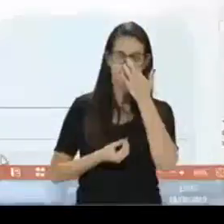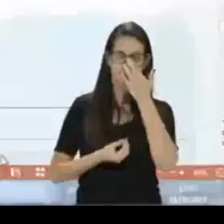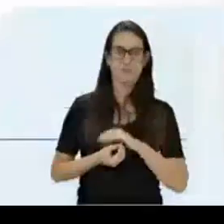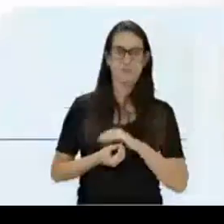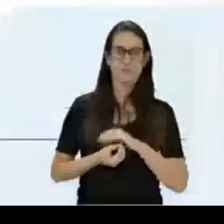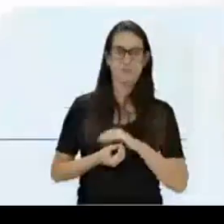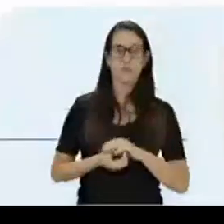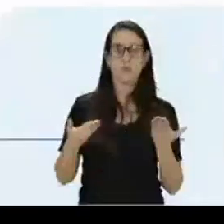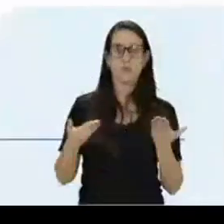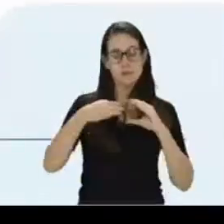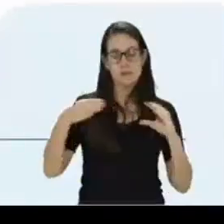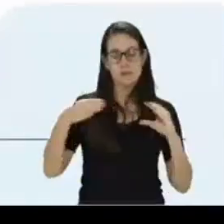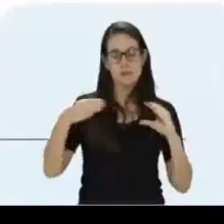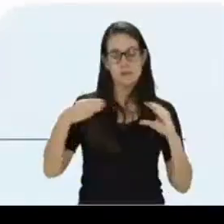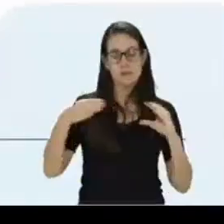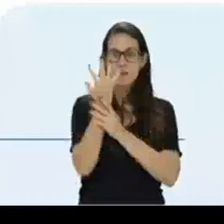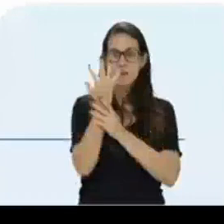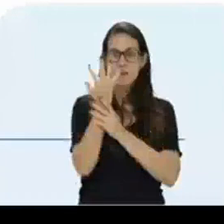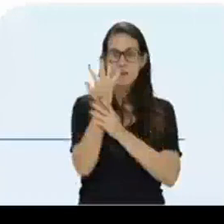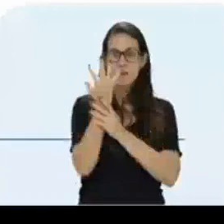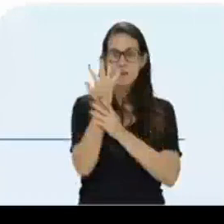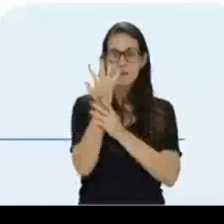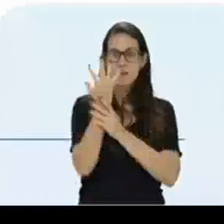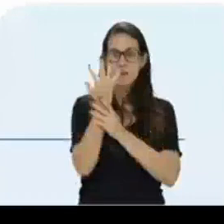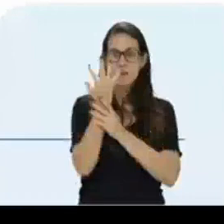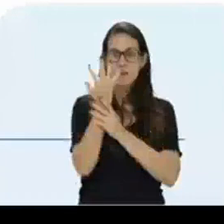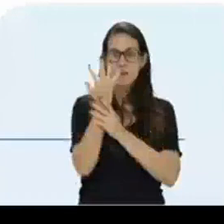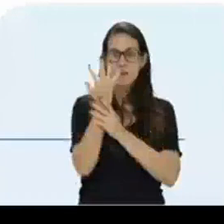célula vegetal. Então, na célula vegetal,